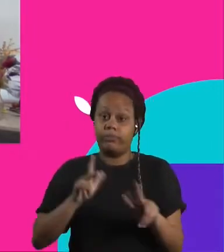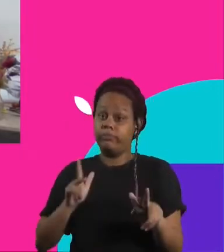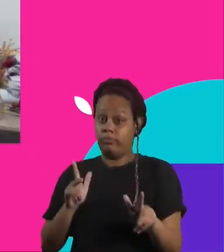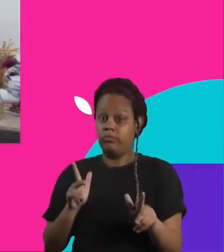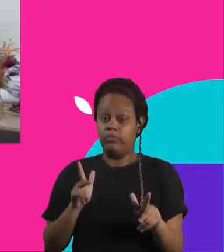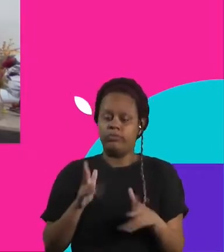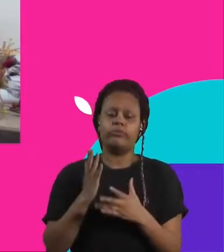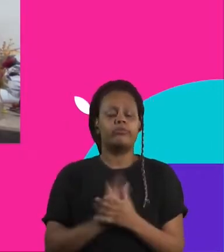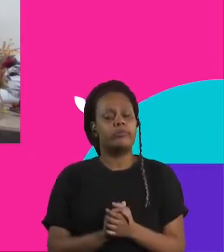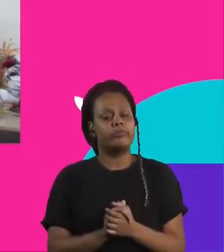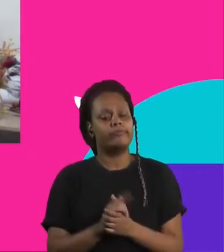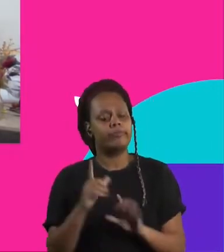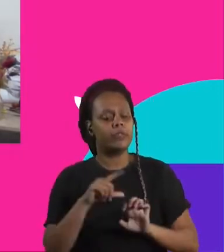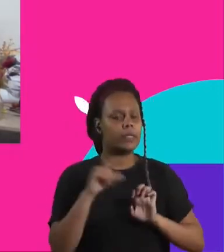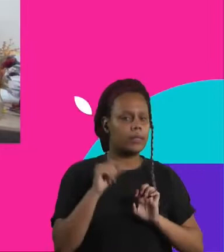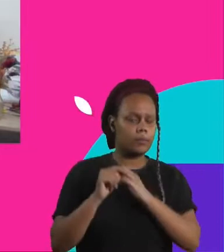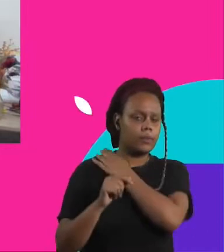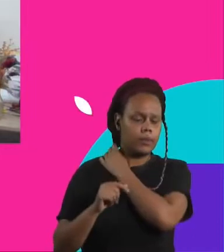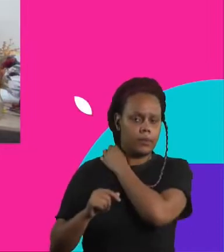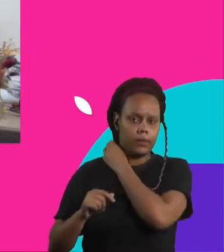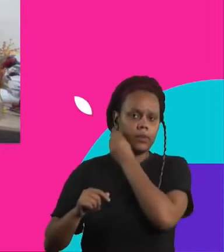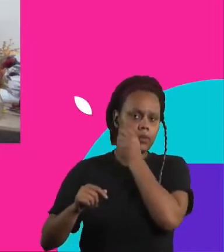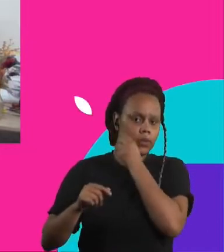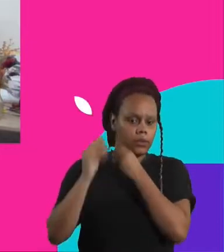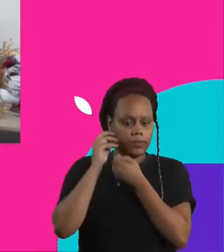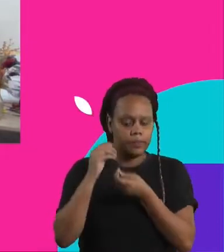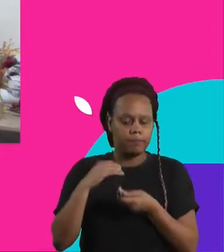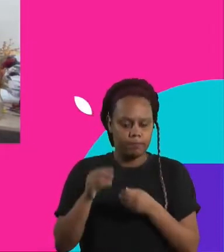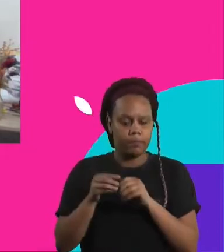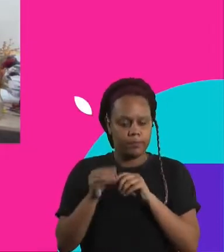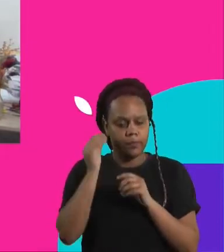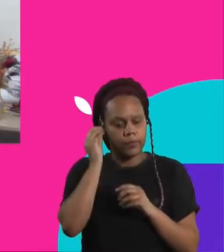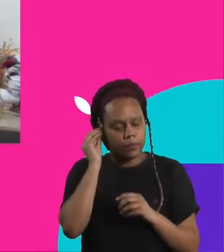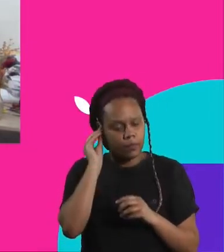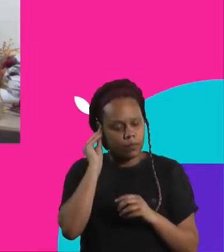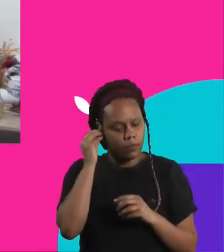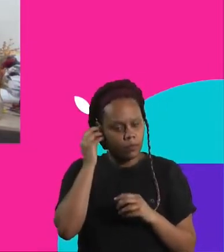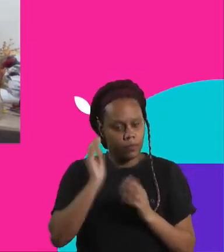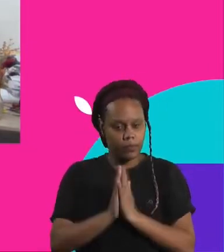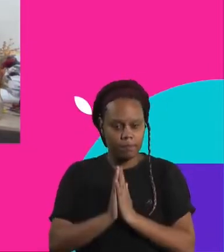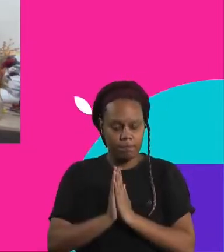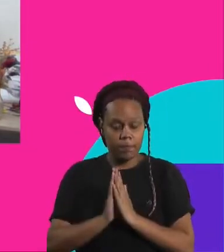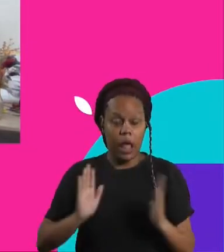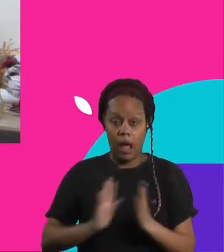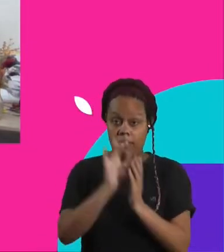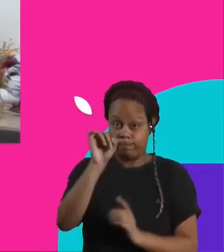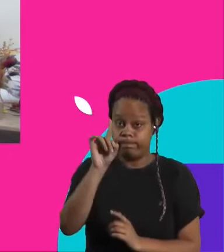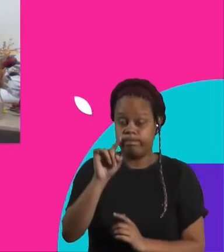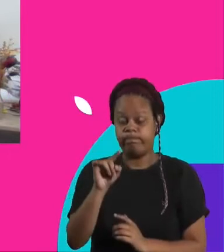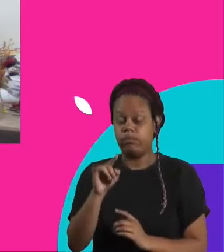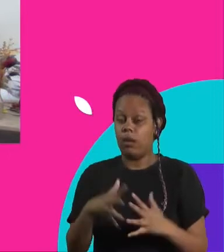os empreendedores sociais, os empreendedores de impacto enfrentam. Então, é sempre complexo, né? A gente